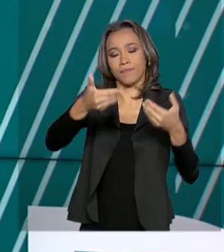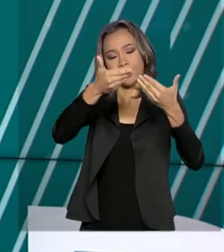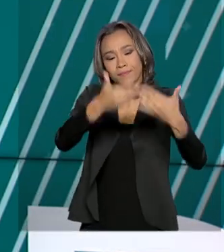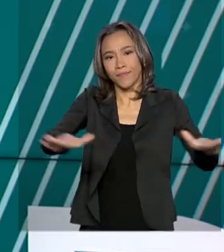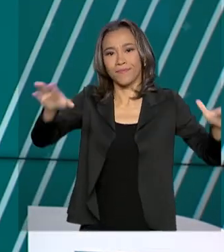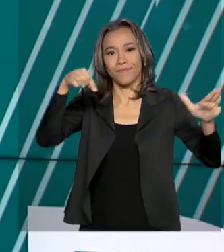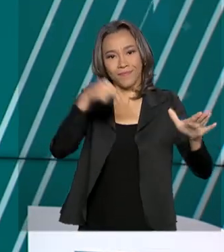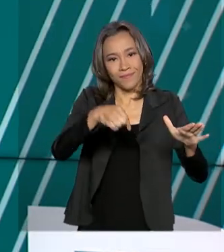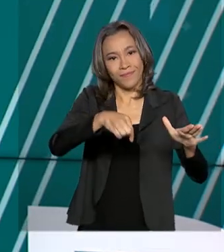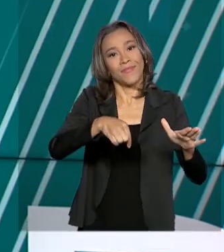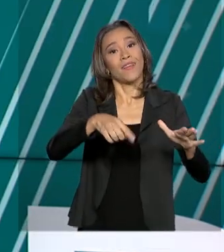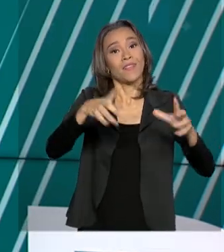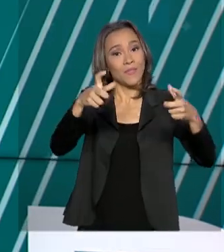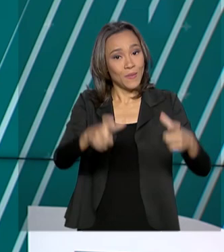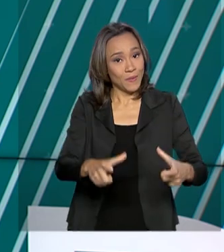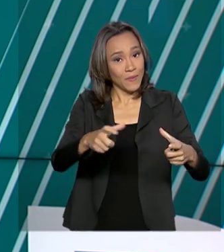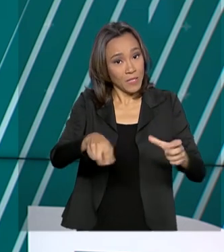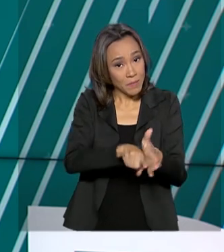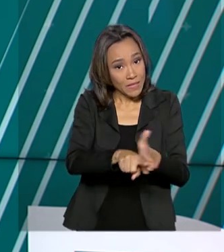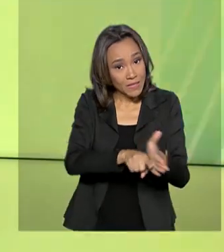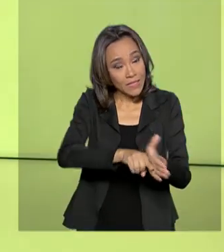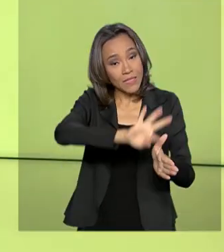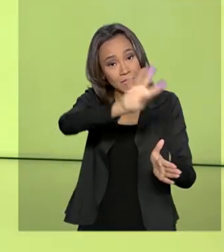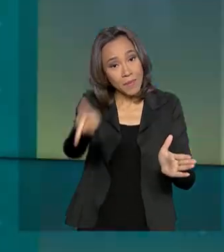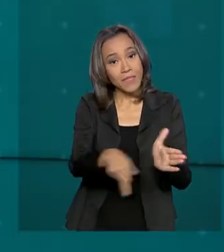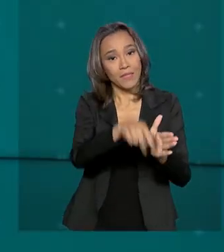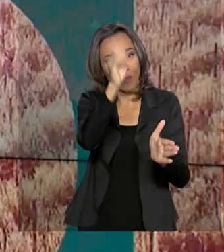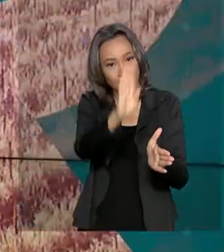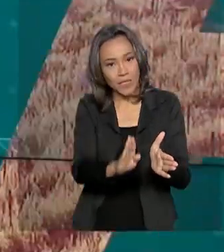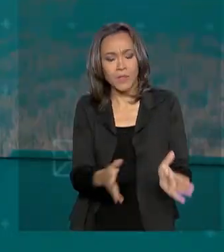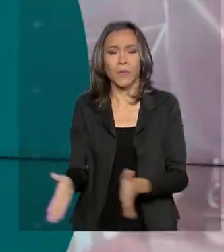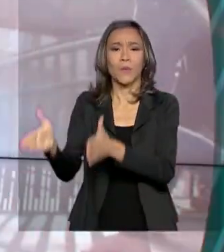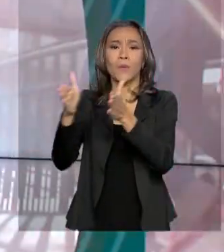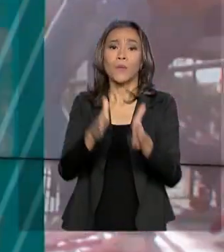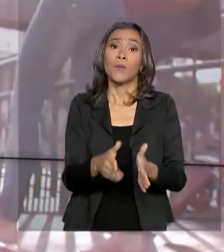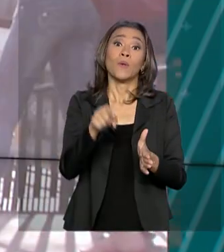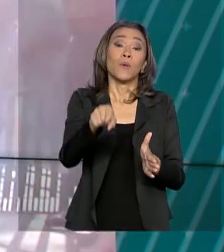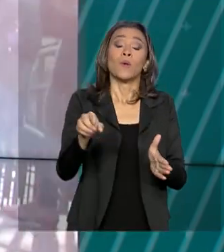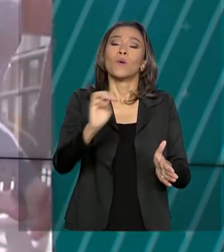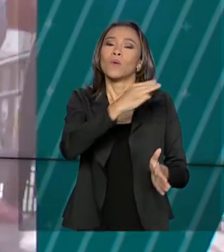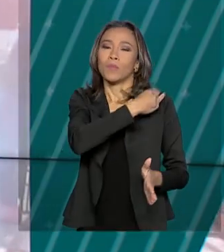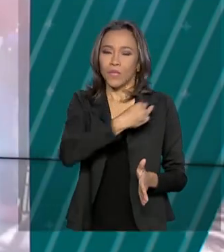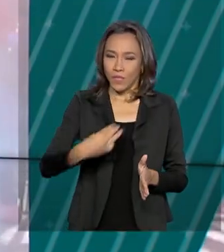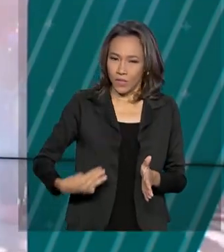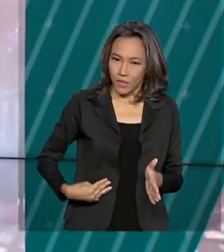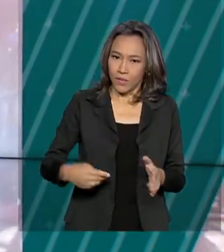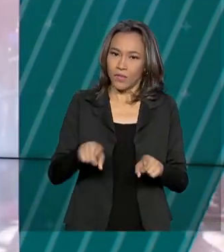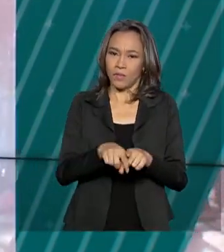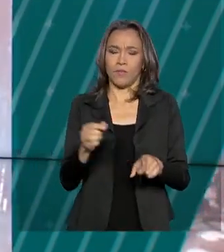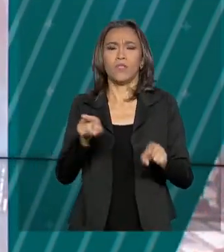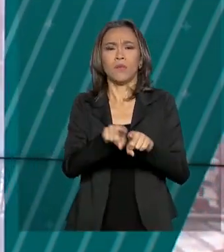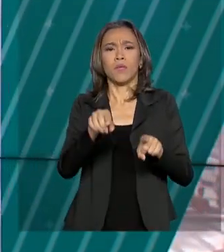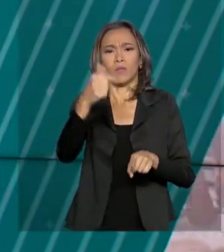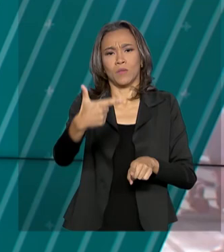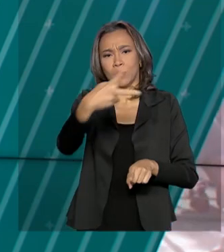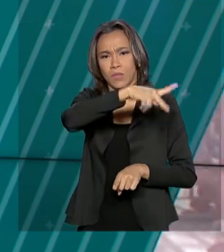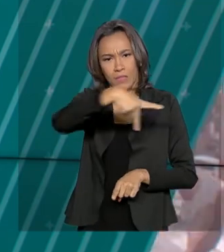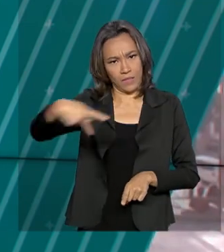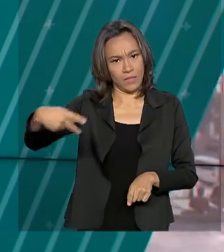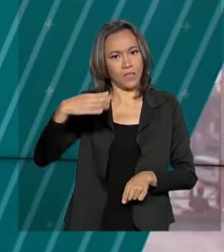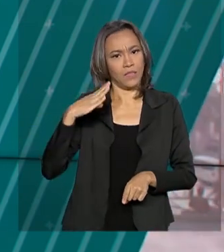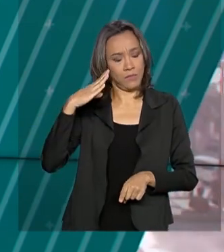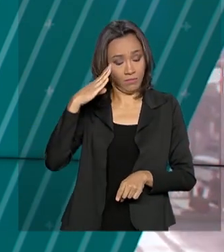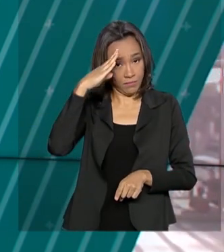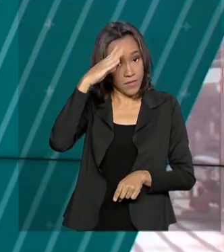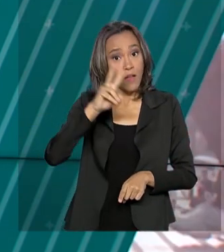brasileira Comandante Ferraz. O vice-presidente Hamilton Mourão e o ministro da Ciência, Tecnologia, Inovações e Comunicações, Marcos